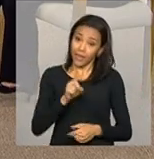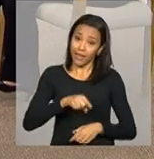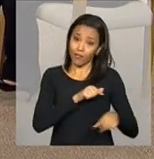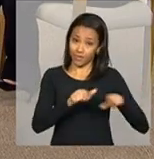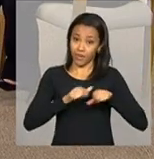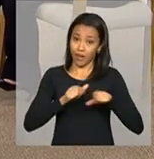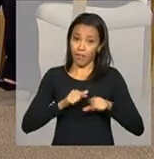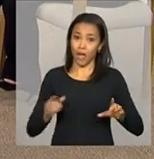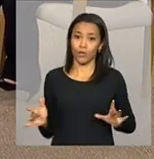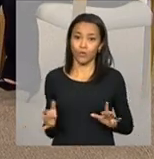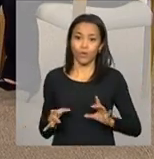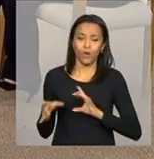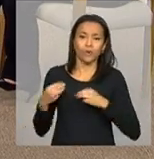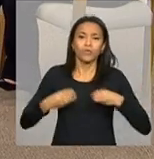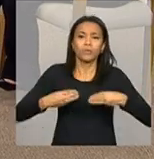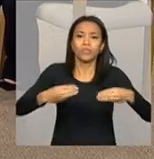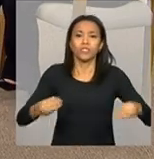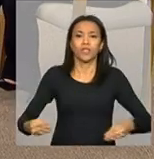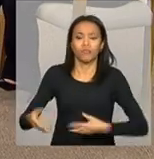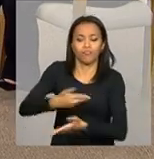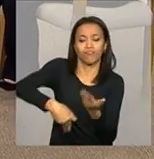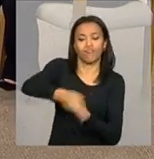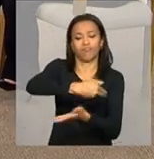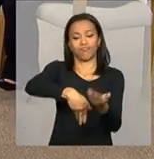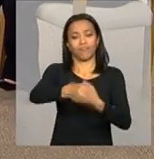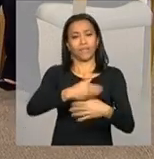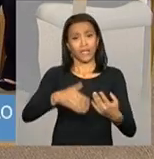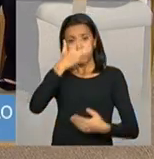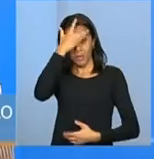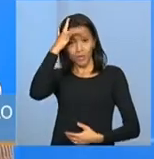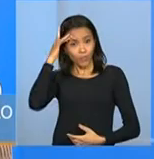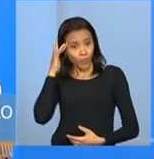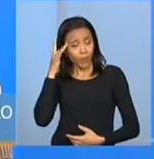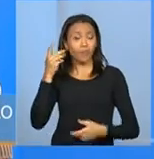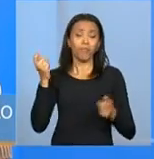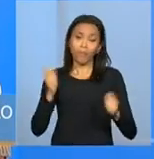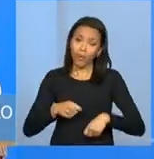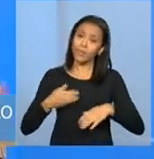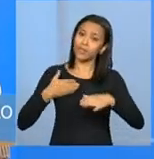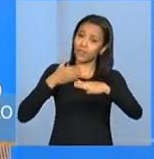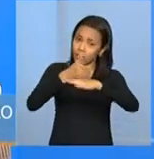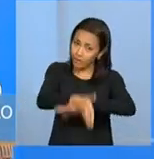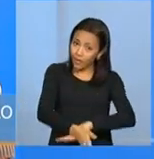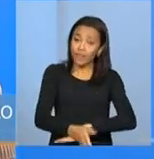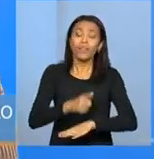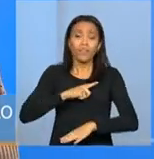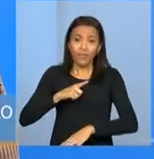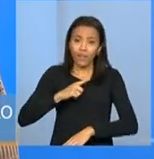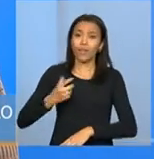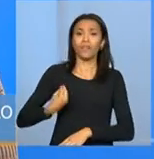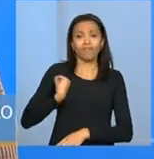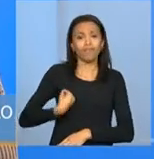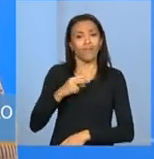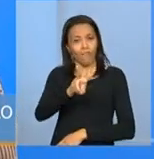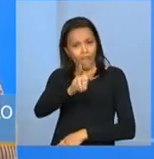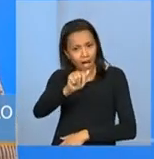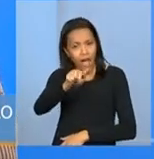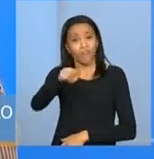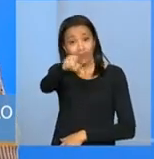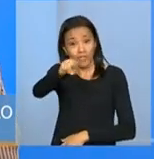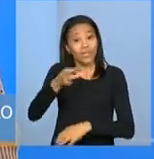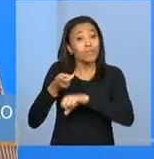dos ministérios e que o cidadão brasileiro pode ter acesso, existem as vagas, está aí. Você tem que